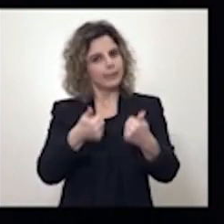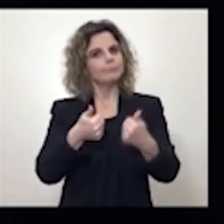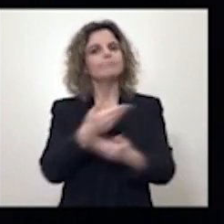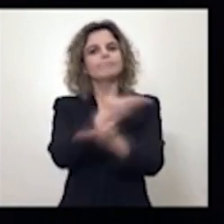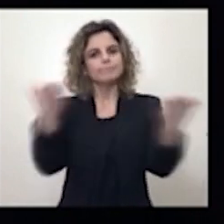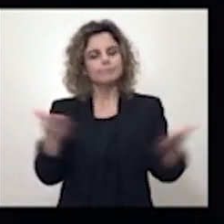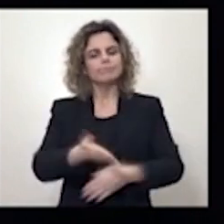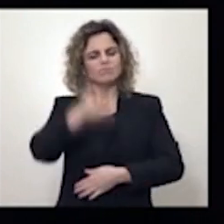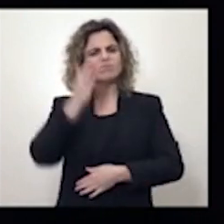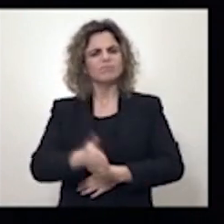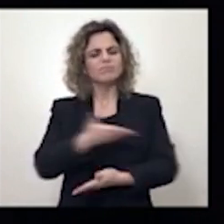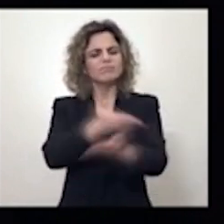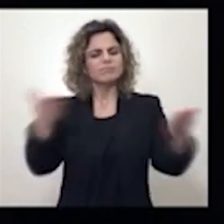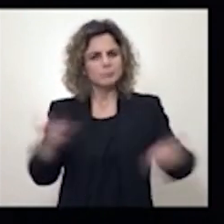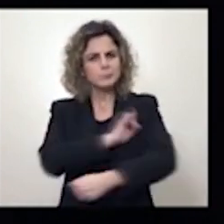determinação e coragem.